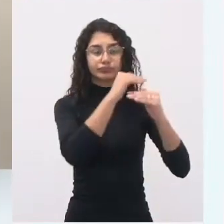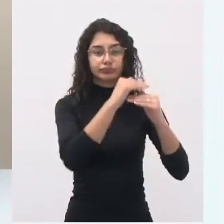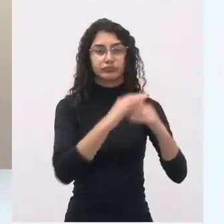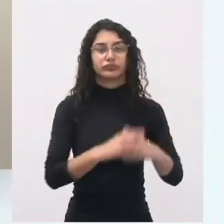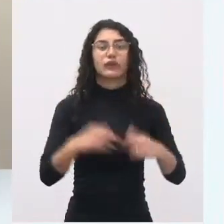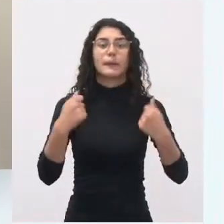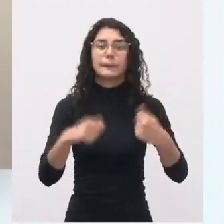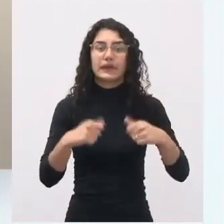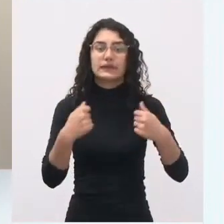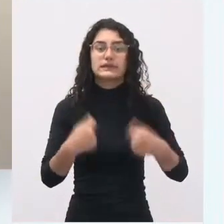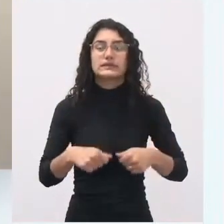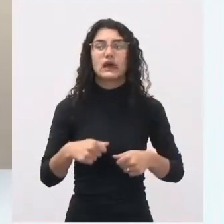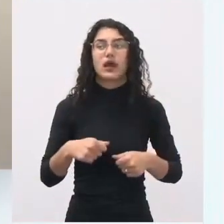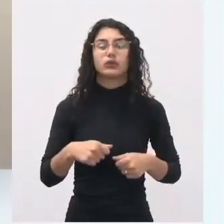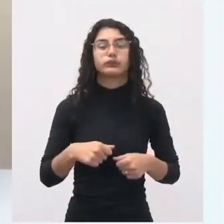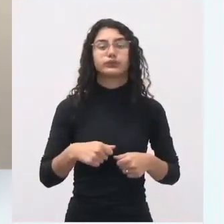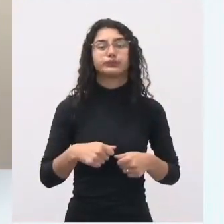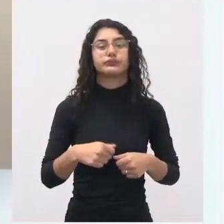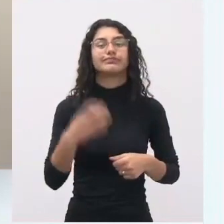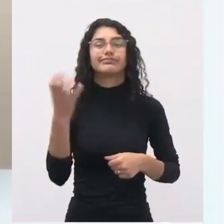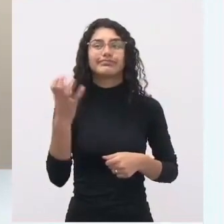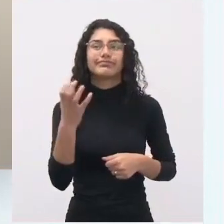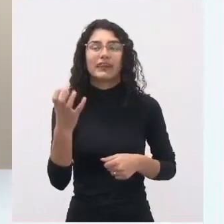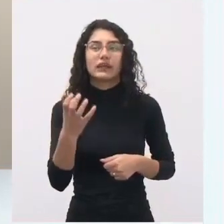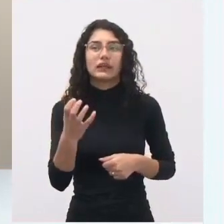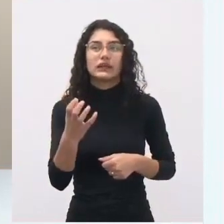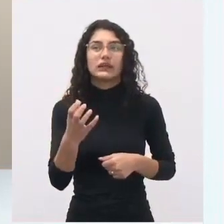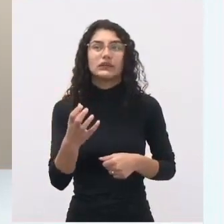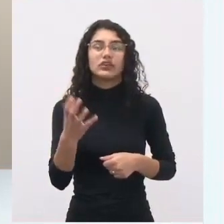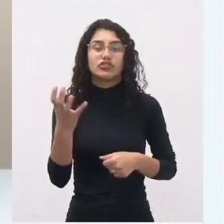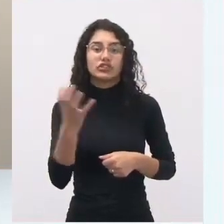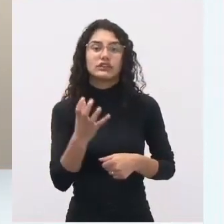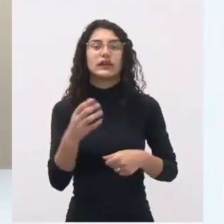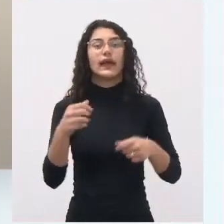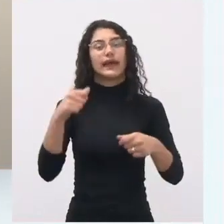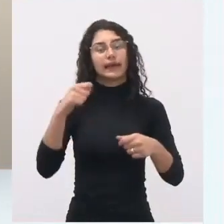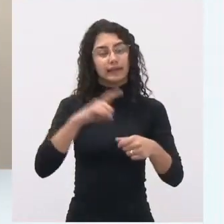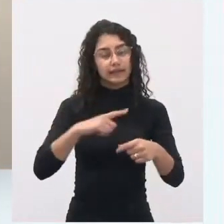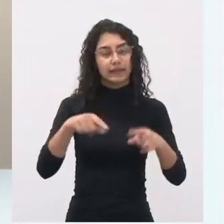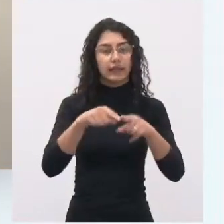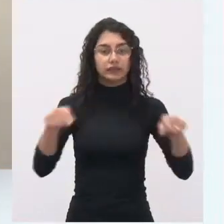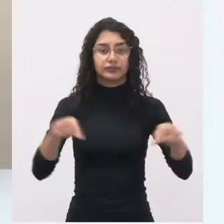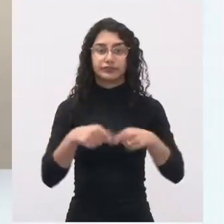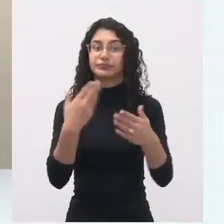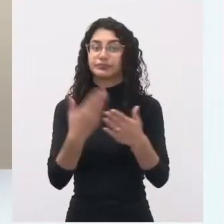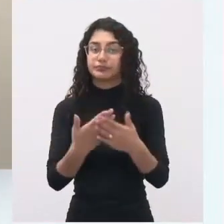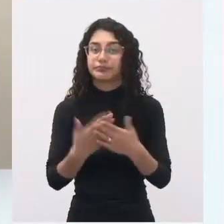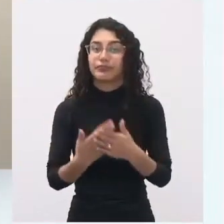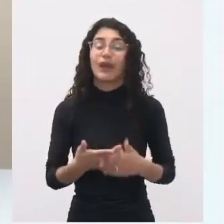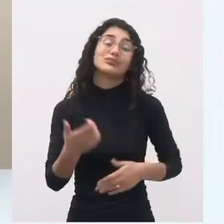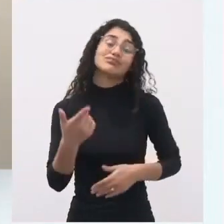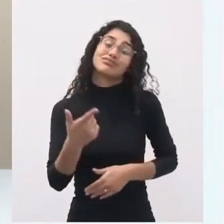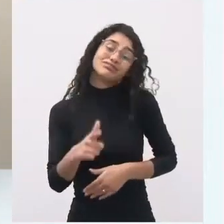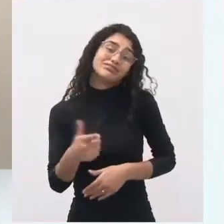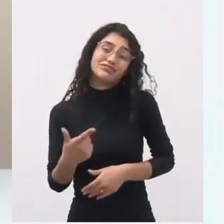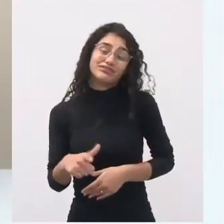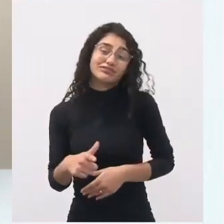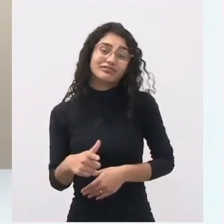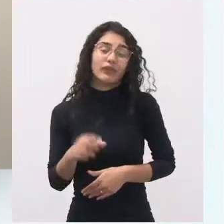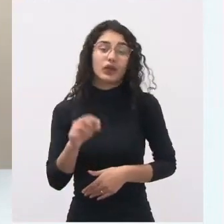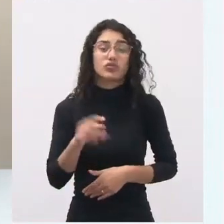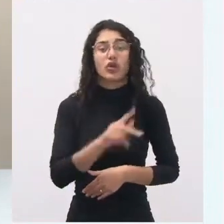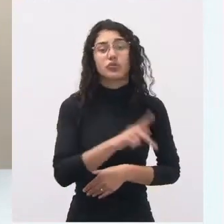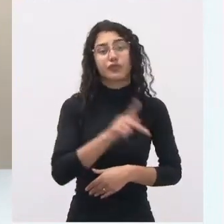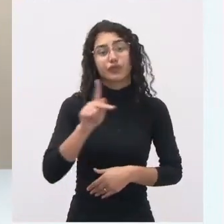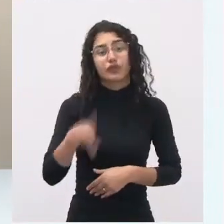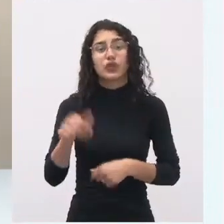que a gente espera que aconteça na sala de aula. Não adianta deixar os professores, os coordenadores ou os diretores, quem está participando